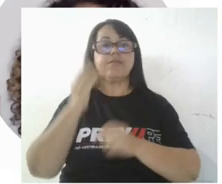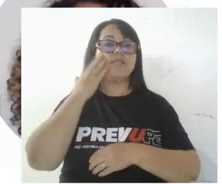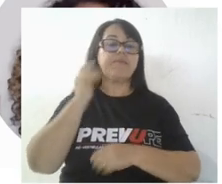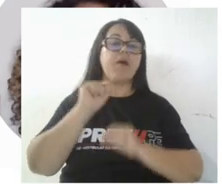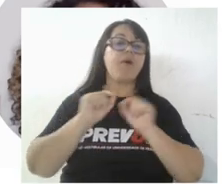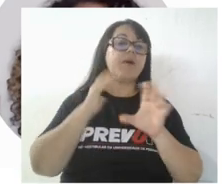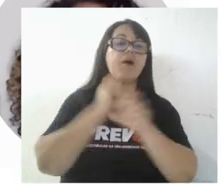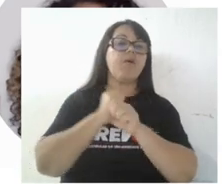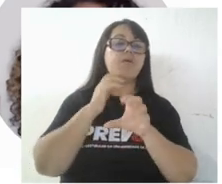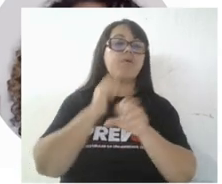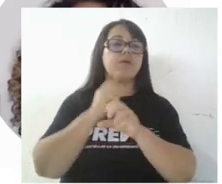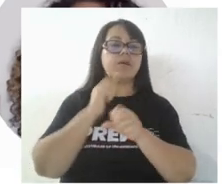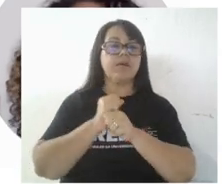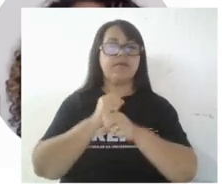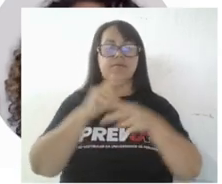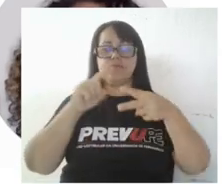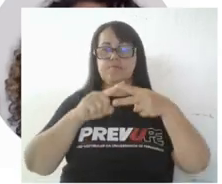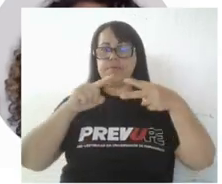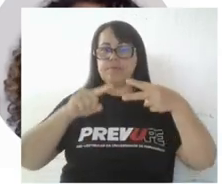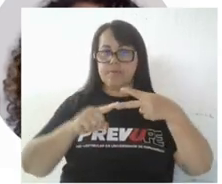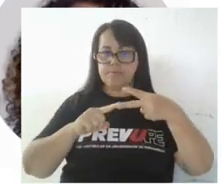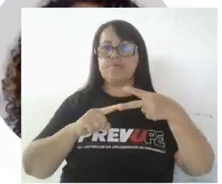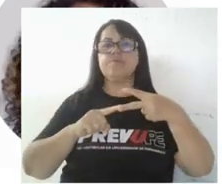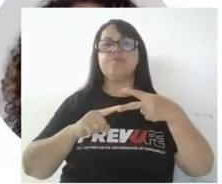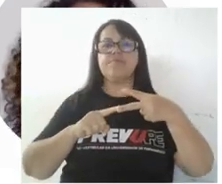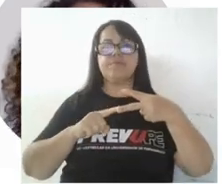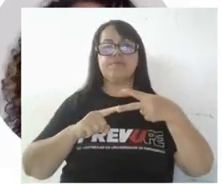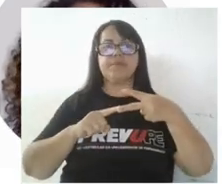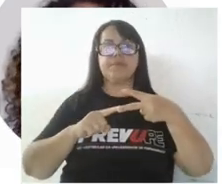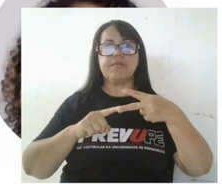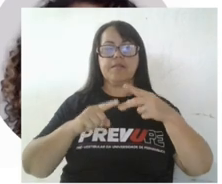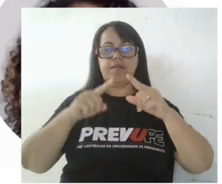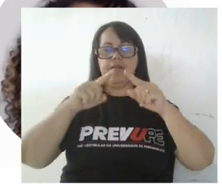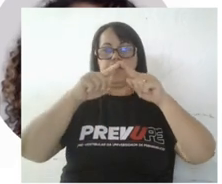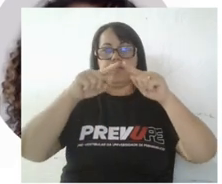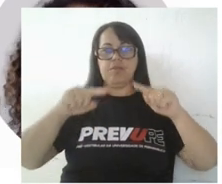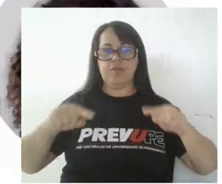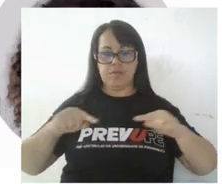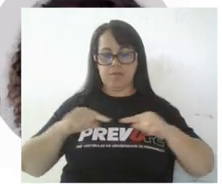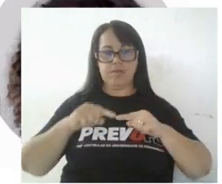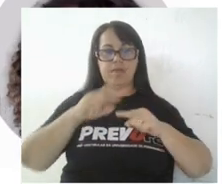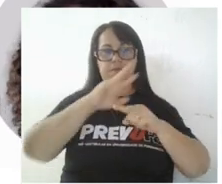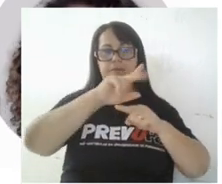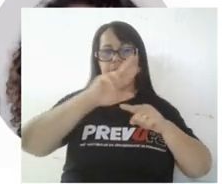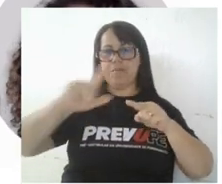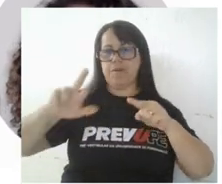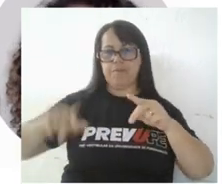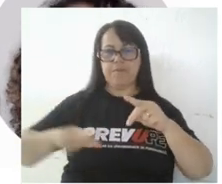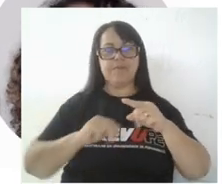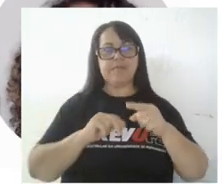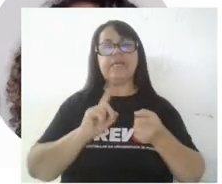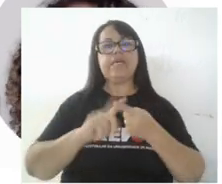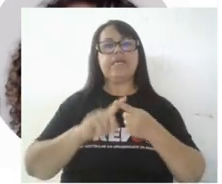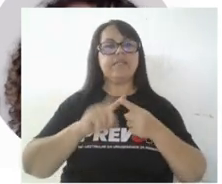gente é apenas o cálculo dessas áreas aqui, do triângulo equilátero e do hexágono regular. Então, a gente vai